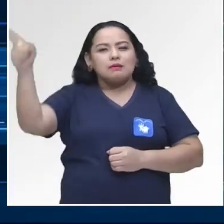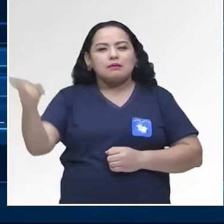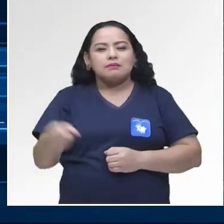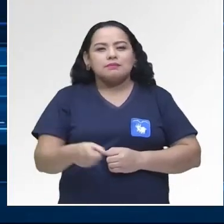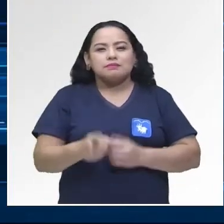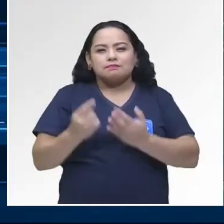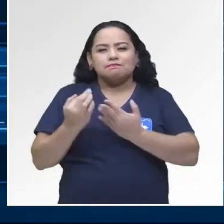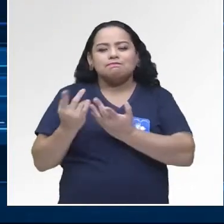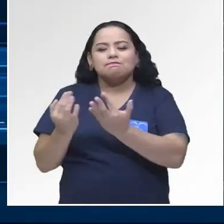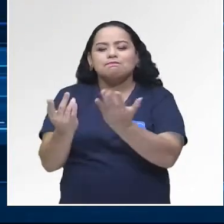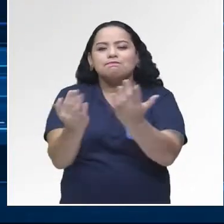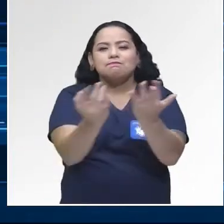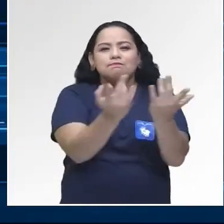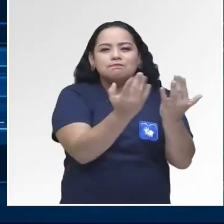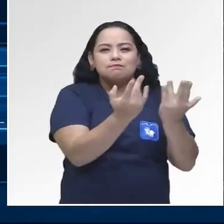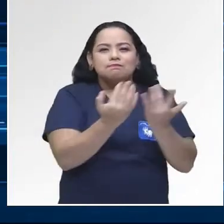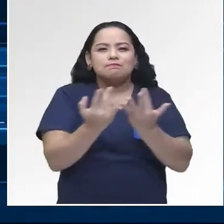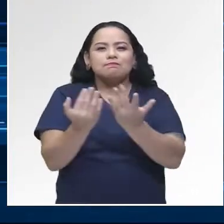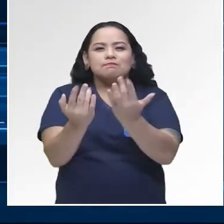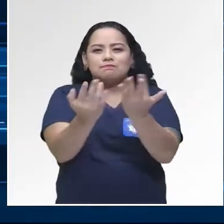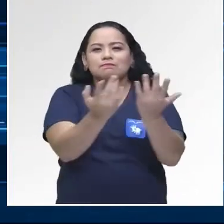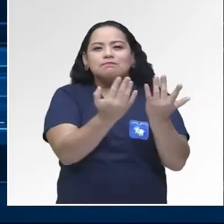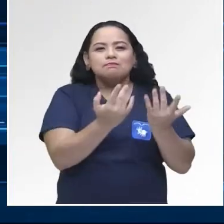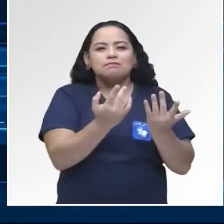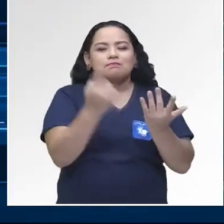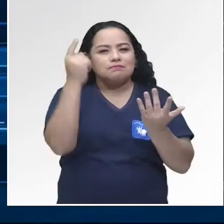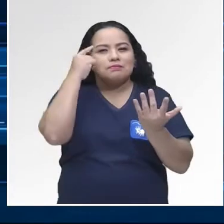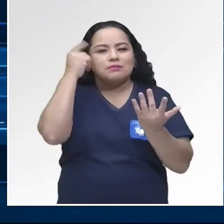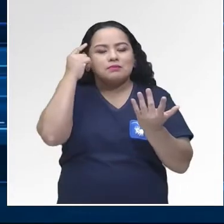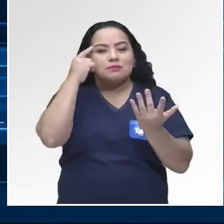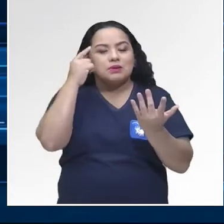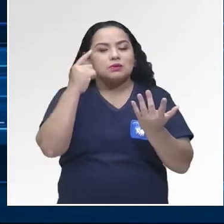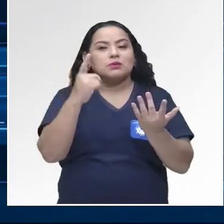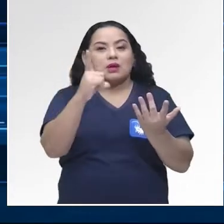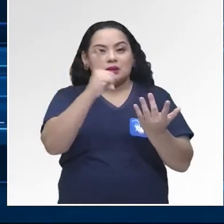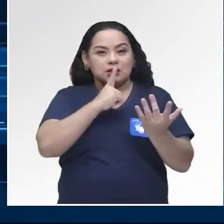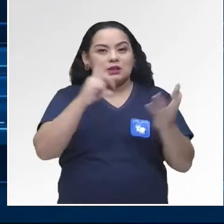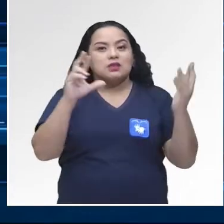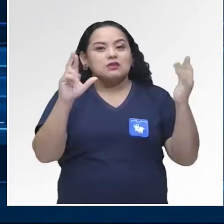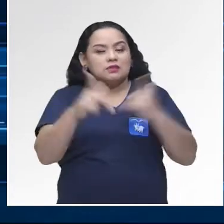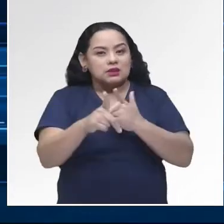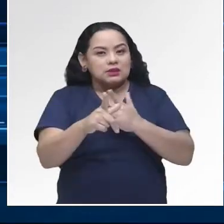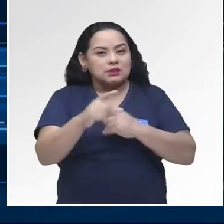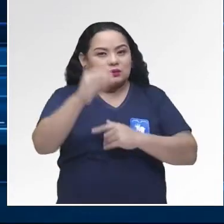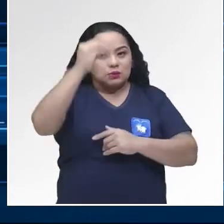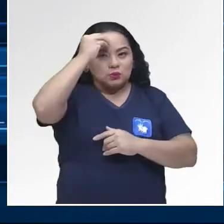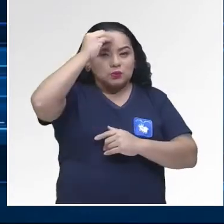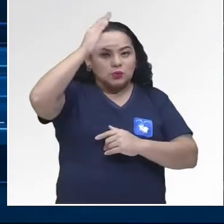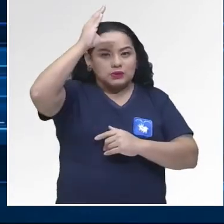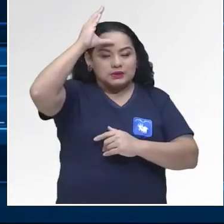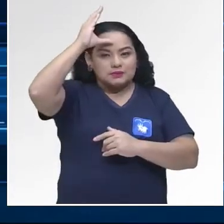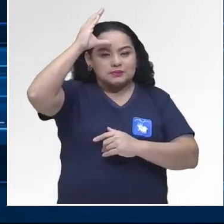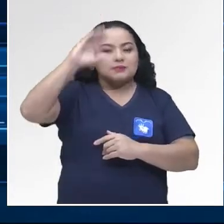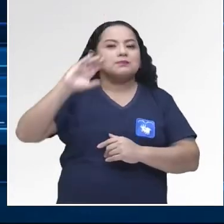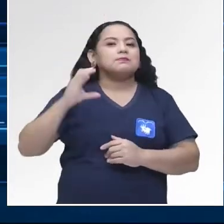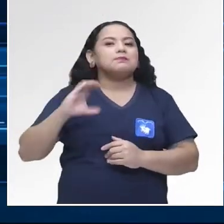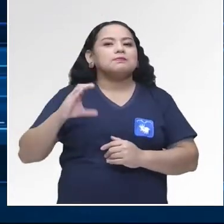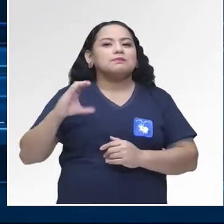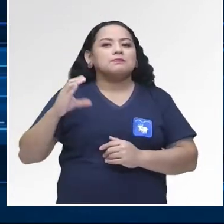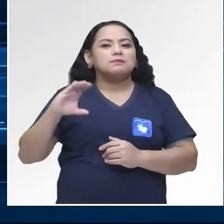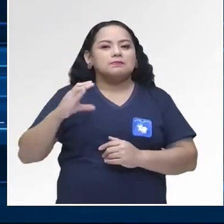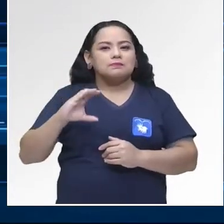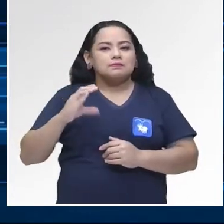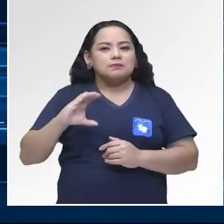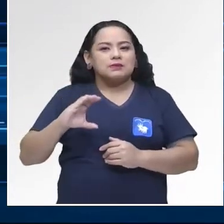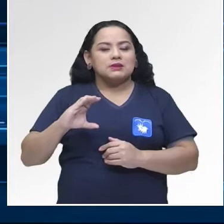comum. Então, há uma grande diferença entre o conhecimento científico,